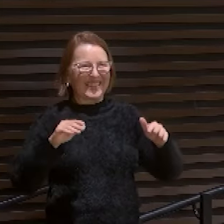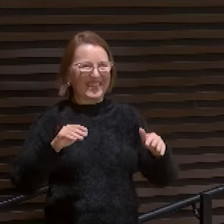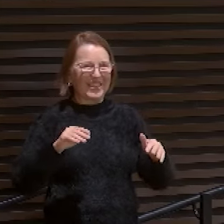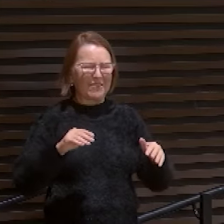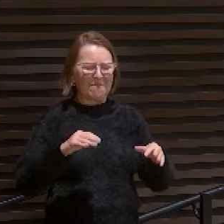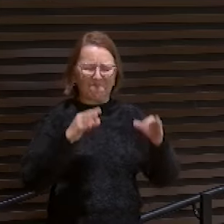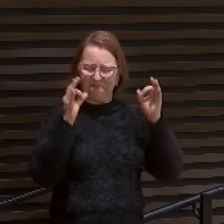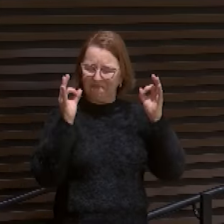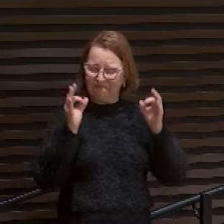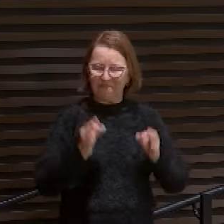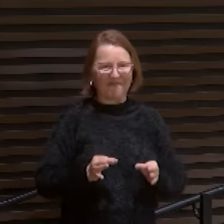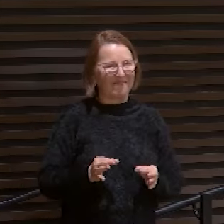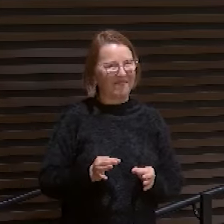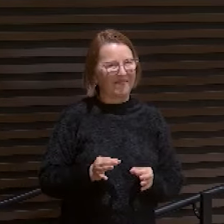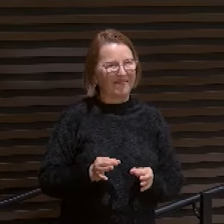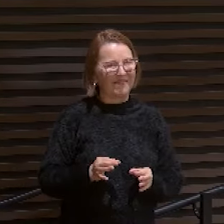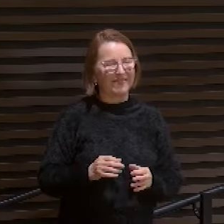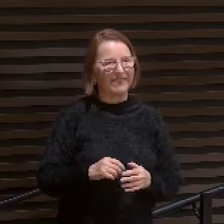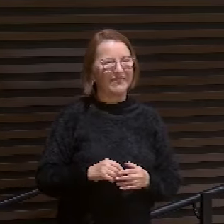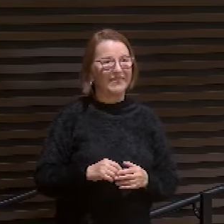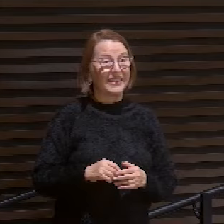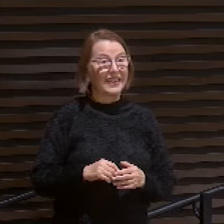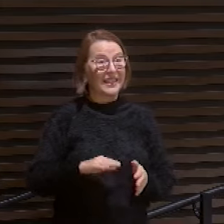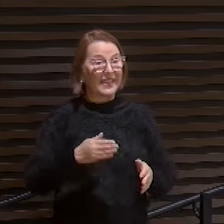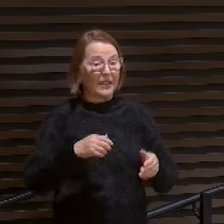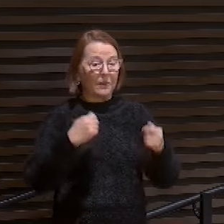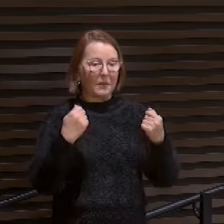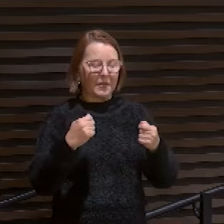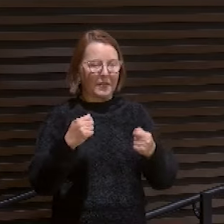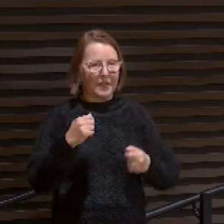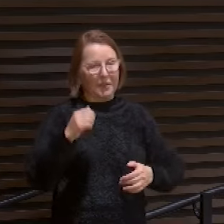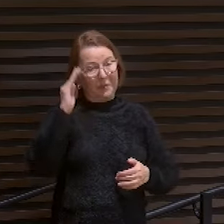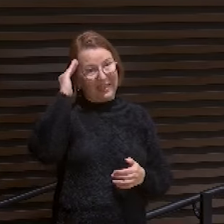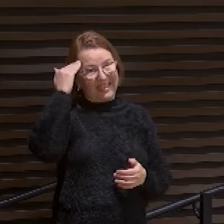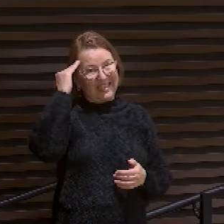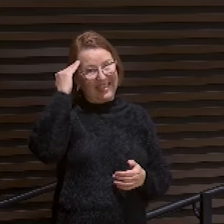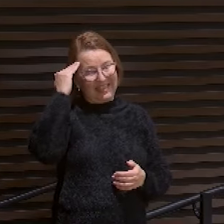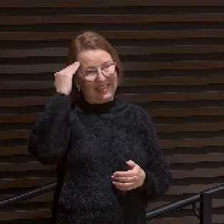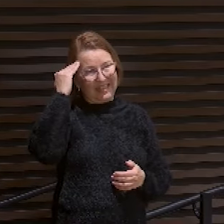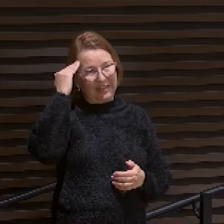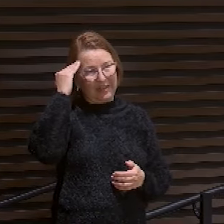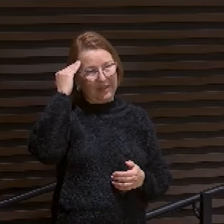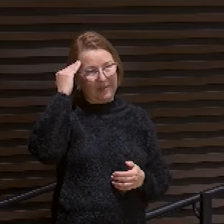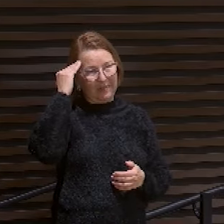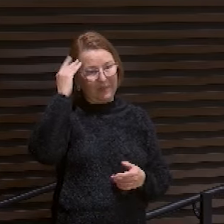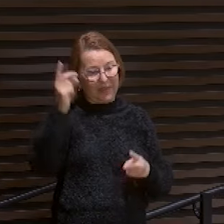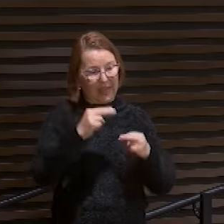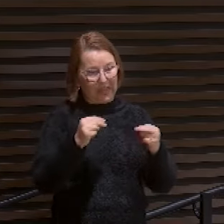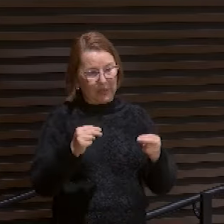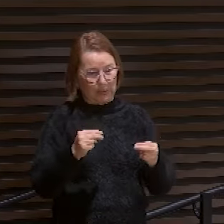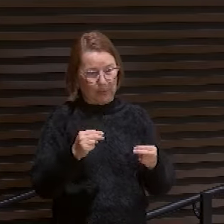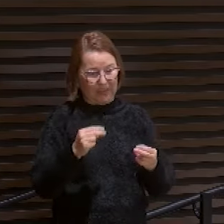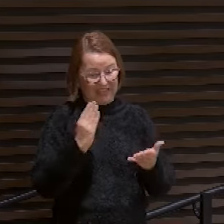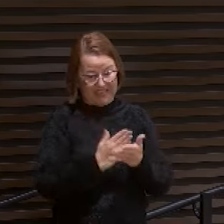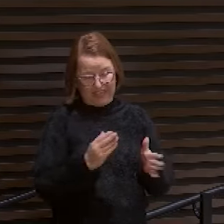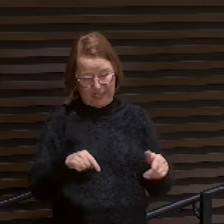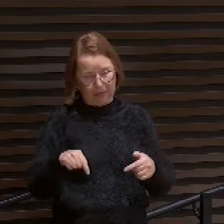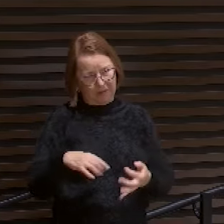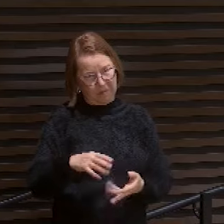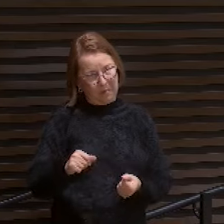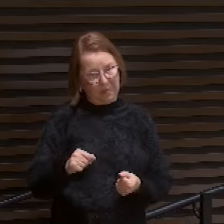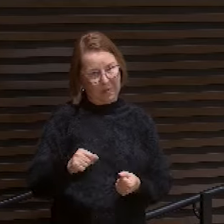incontaminável. Assim precisamos discernir, meus irmãos, o provisório do que é eterno, o sistema da